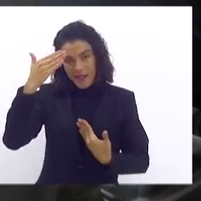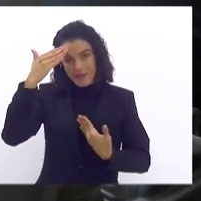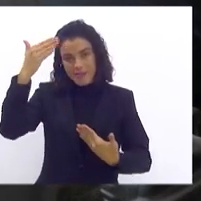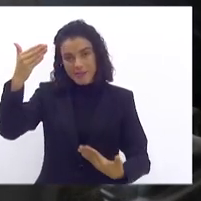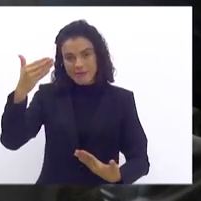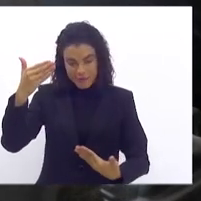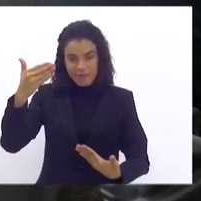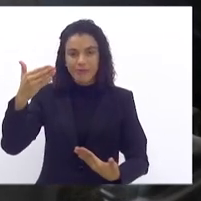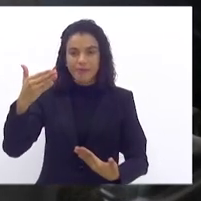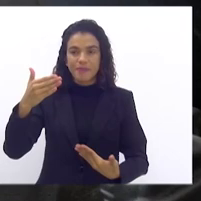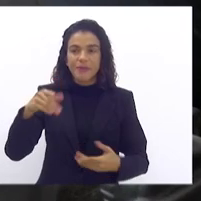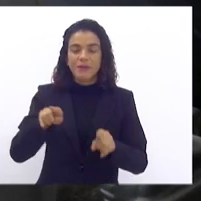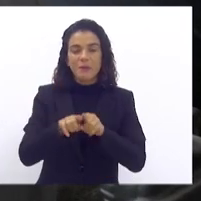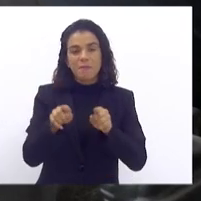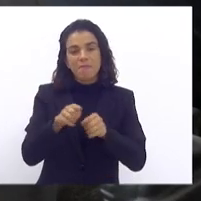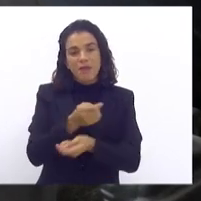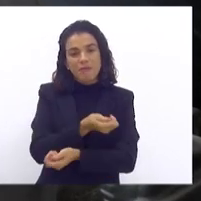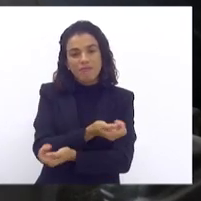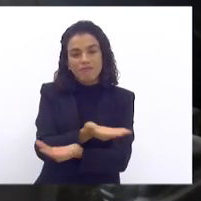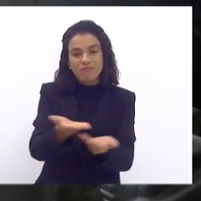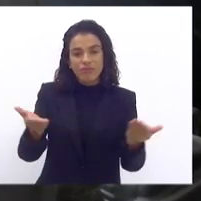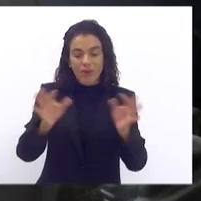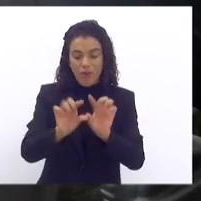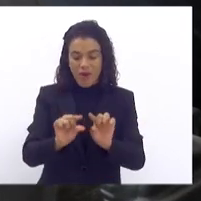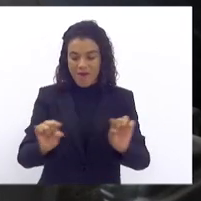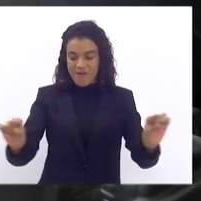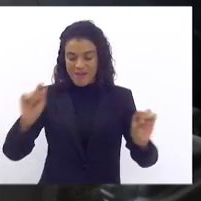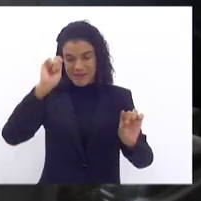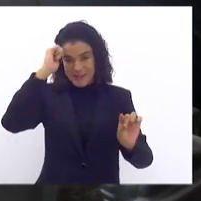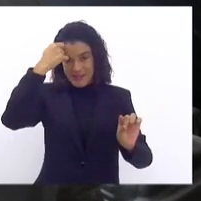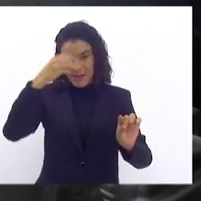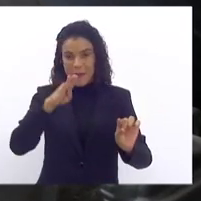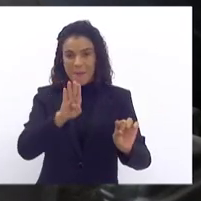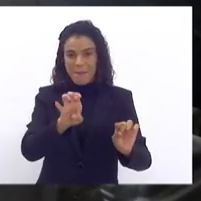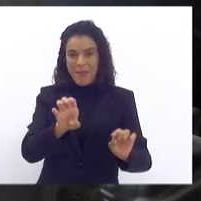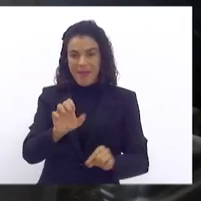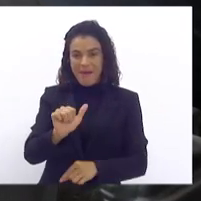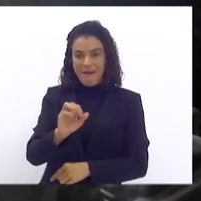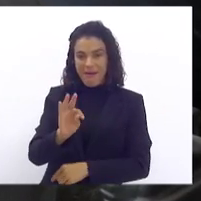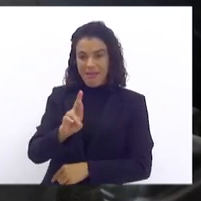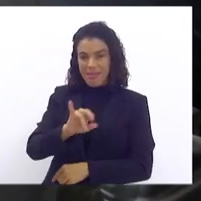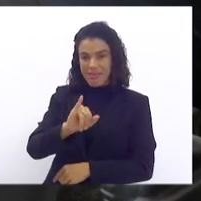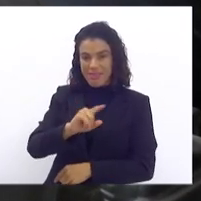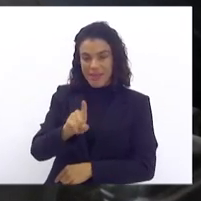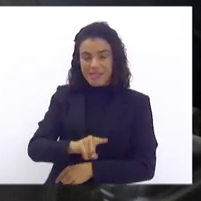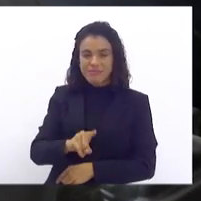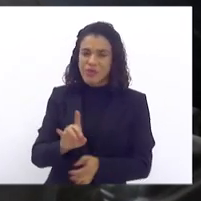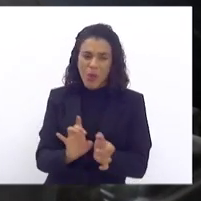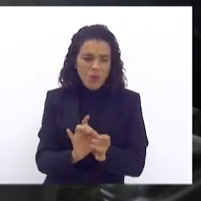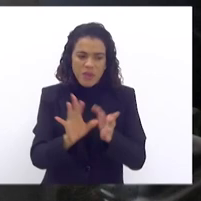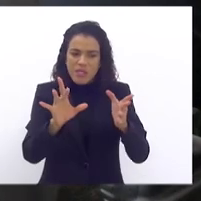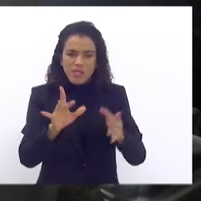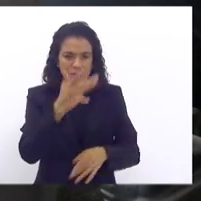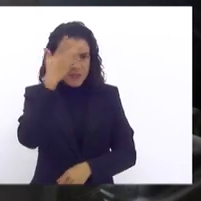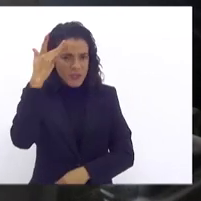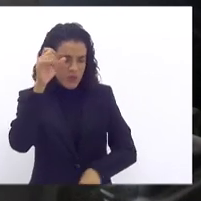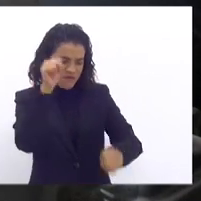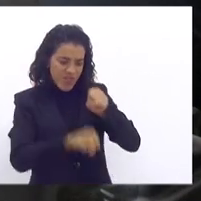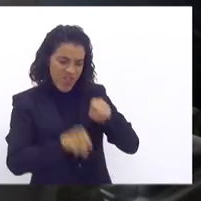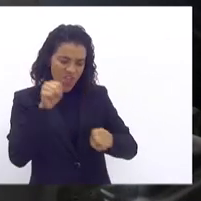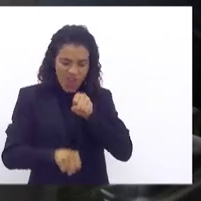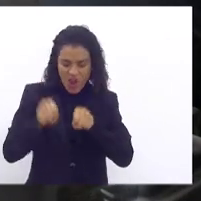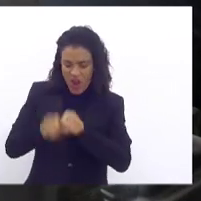imensamente. Deixo uma frase aqui de uma autora negra, Beatriz Nascimento: não deixe que nada nem ninguém viole os seus